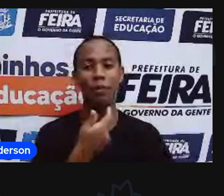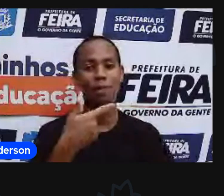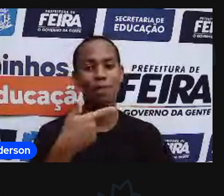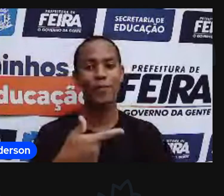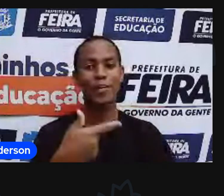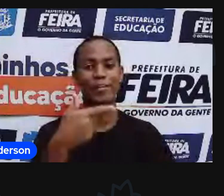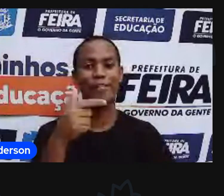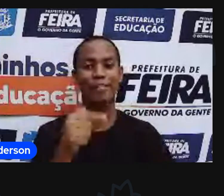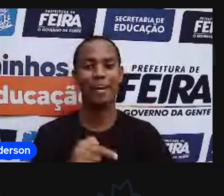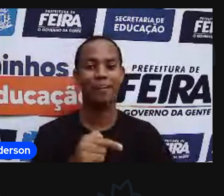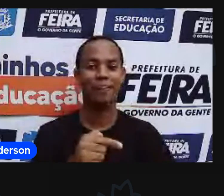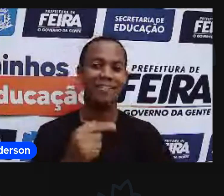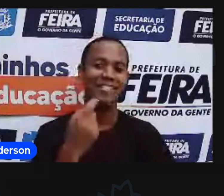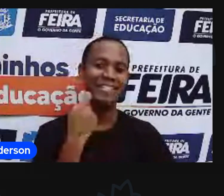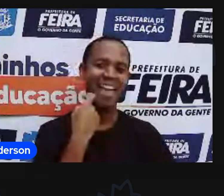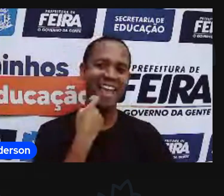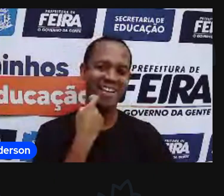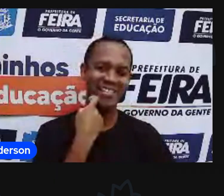27.